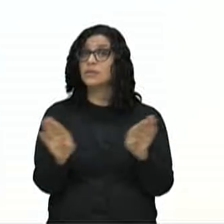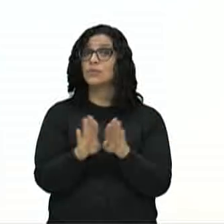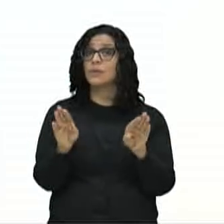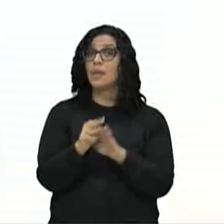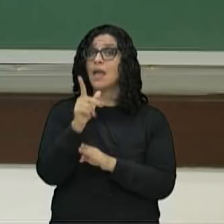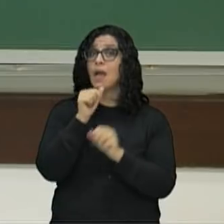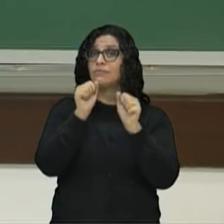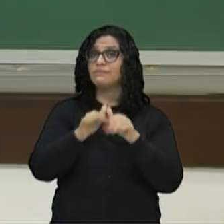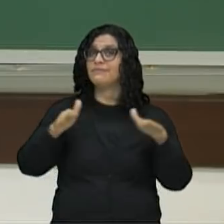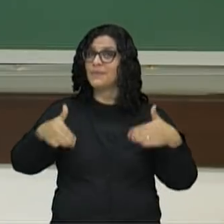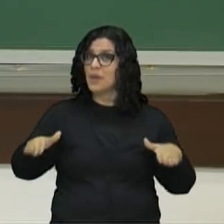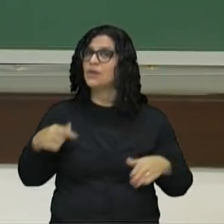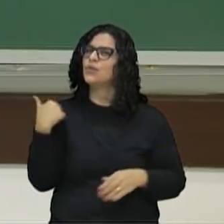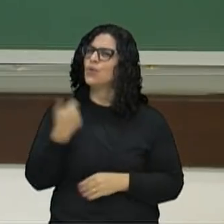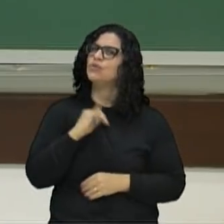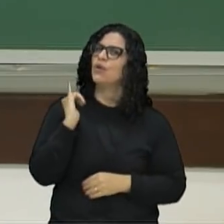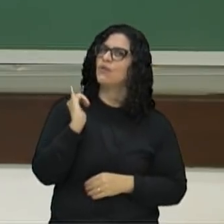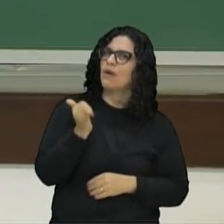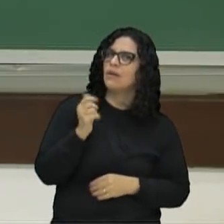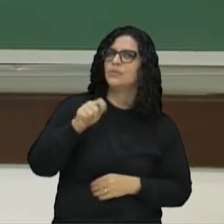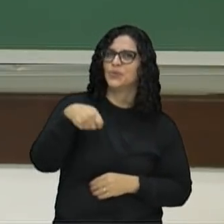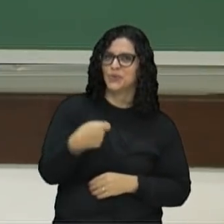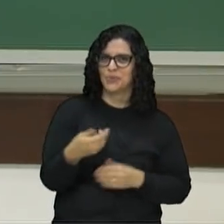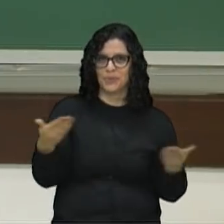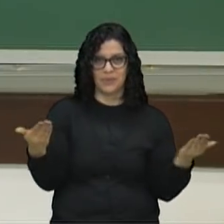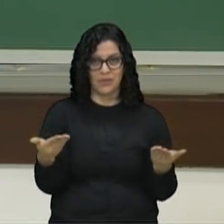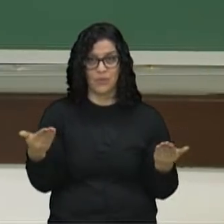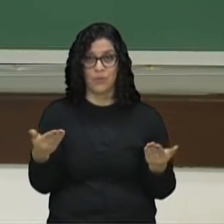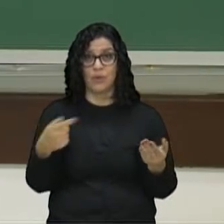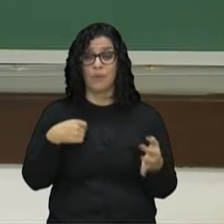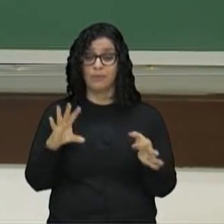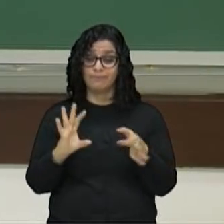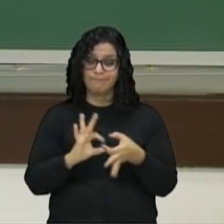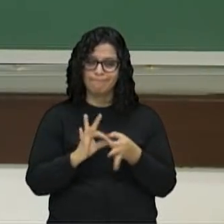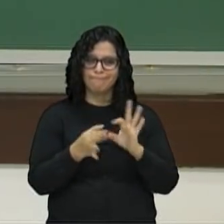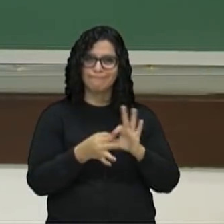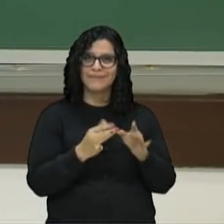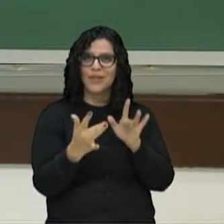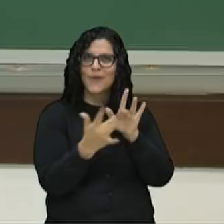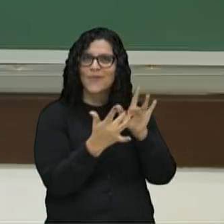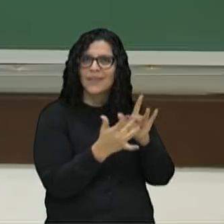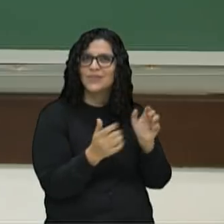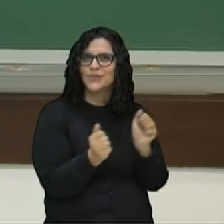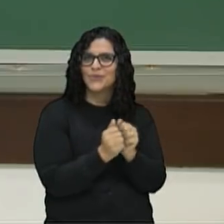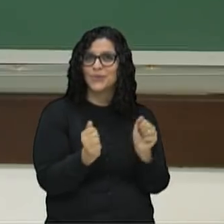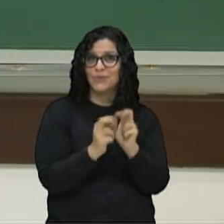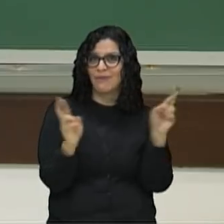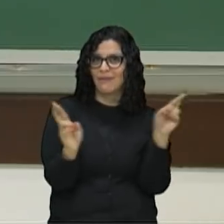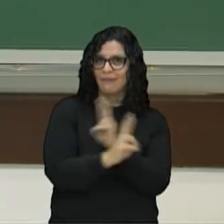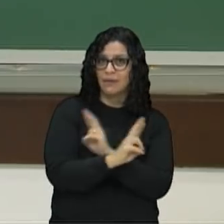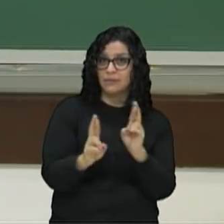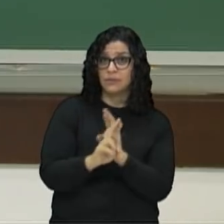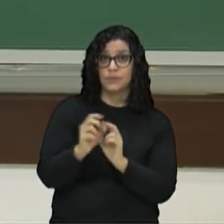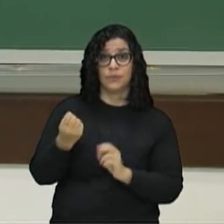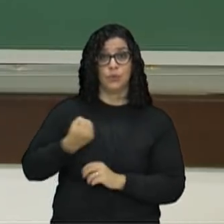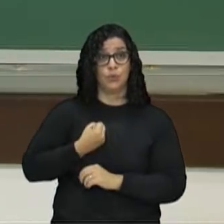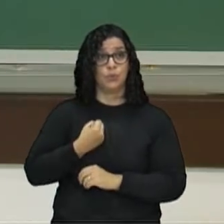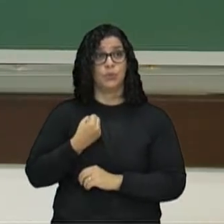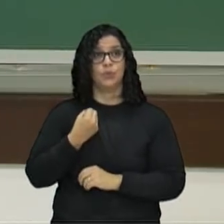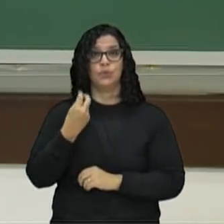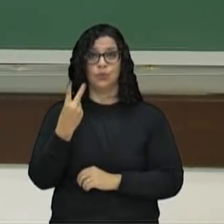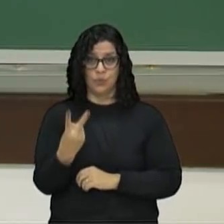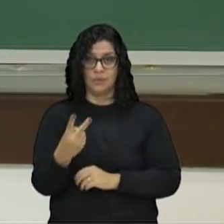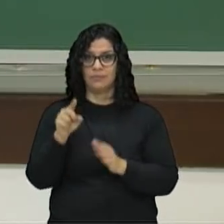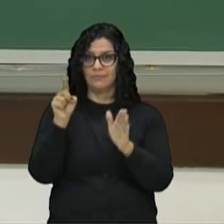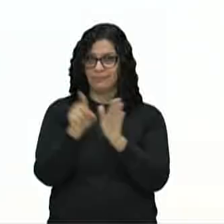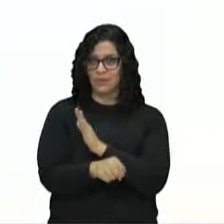mar. A gente falou sobre isso, né? Essa conexão. Próxima questão de